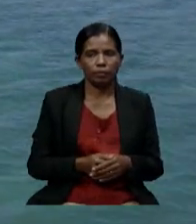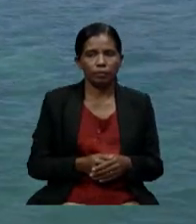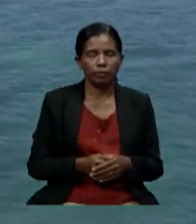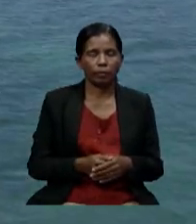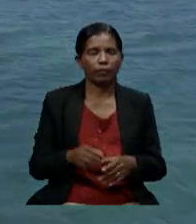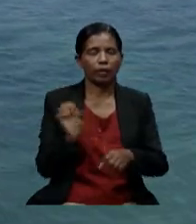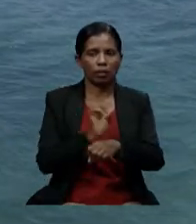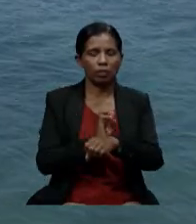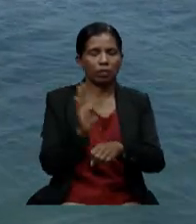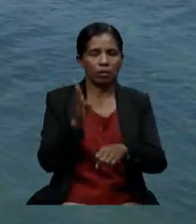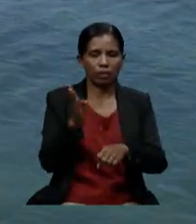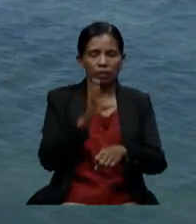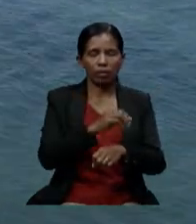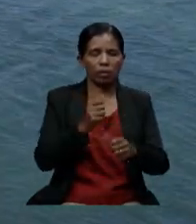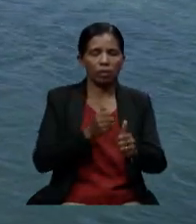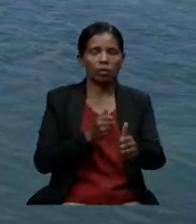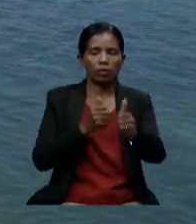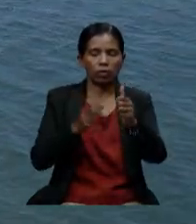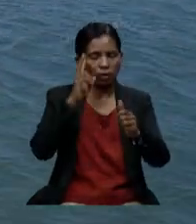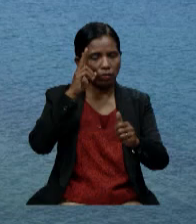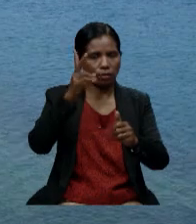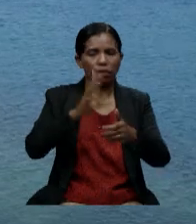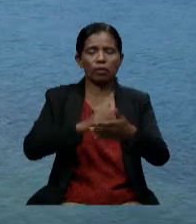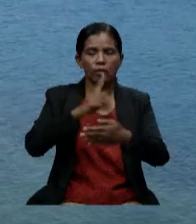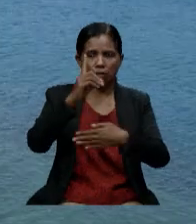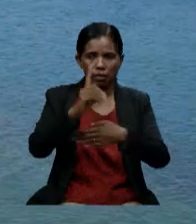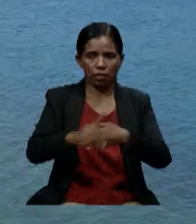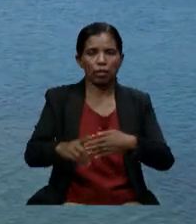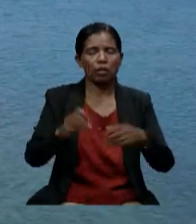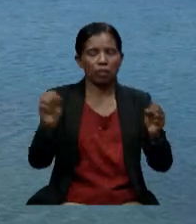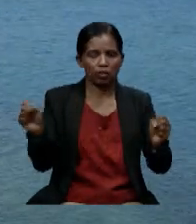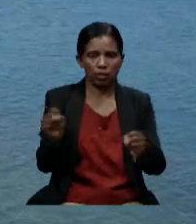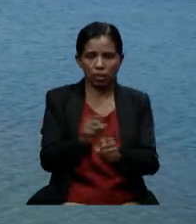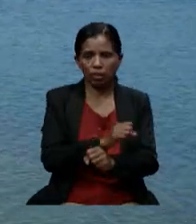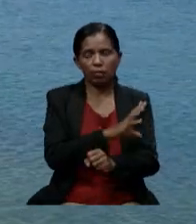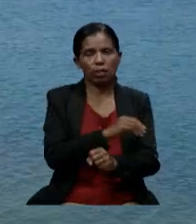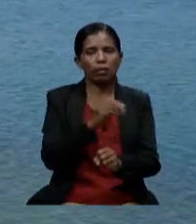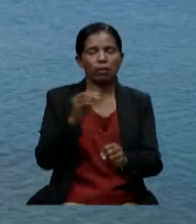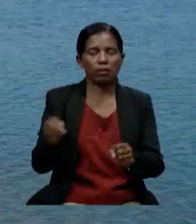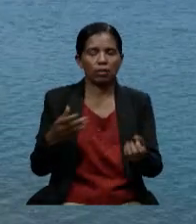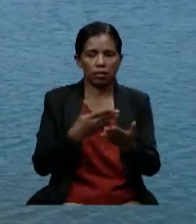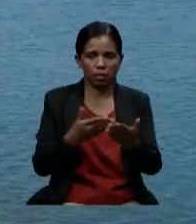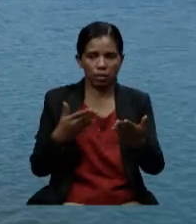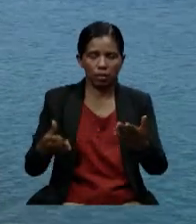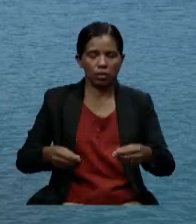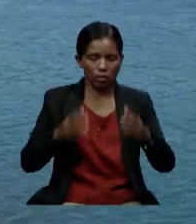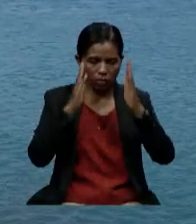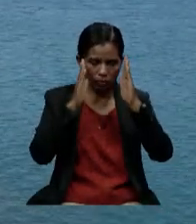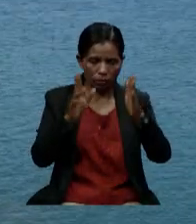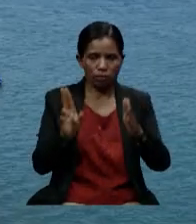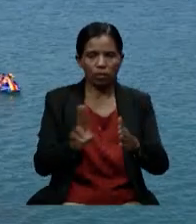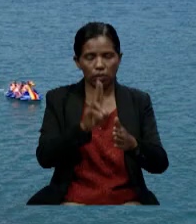Economia azul tem que cumprir a visão de desenvolvimento nebe mais sustentável, o atributo nebe foco ba